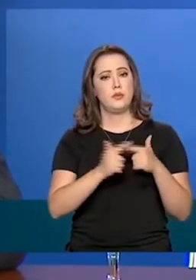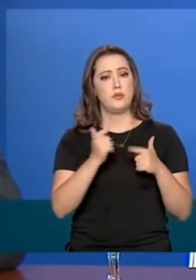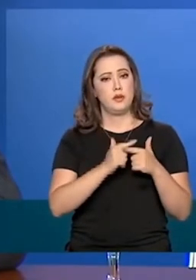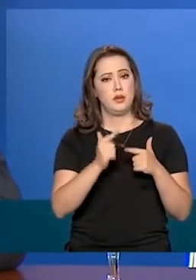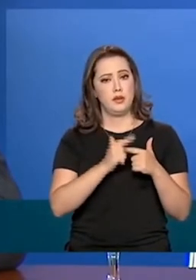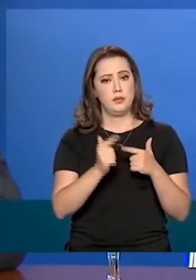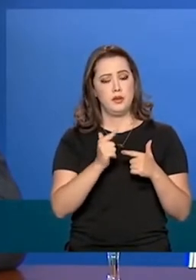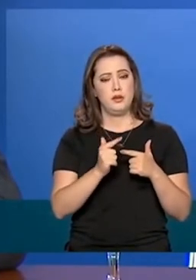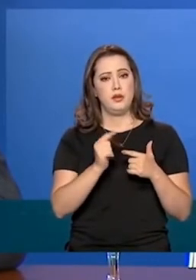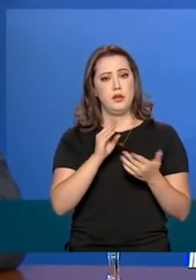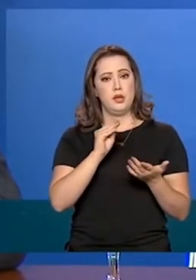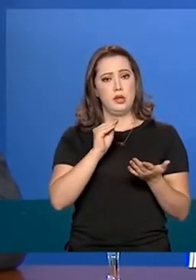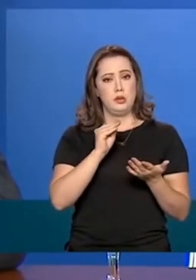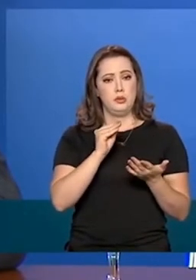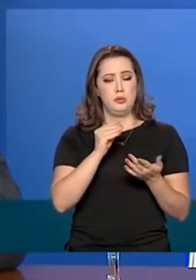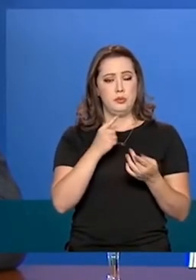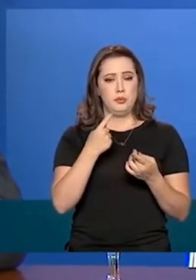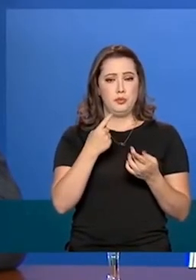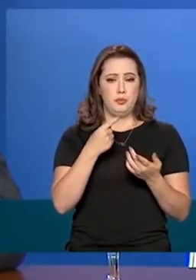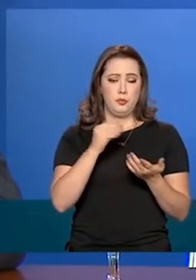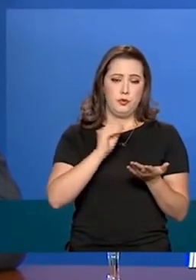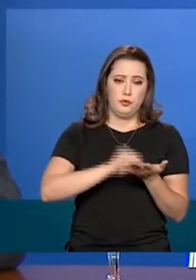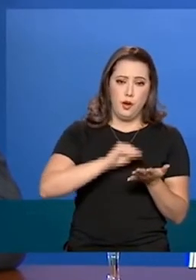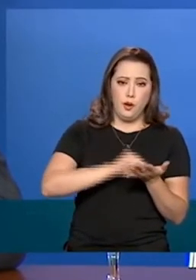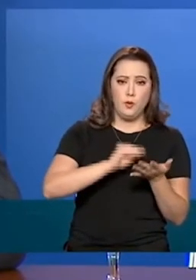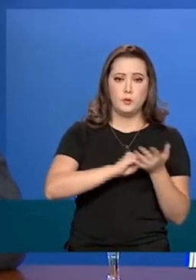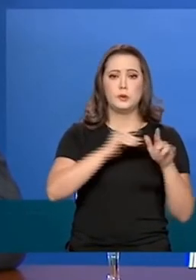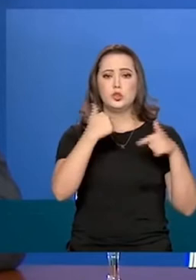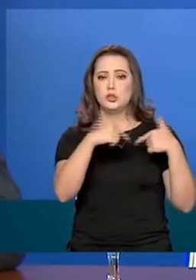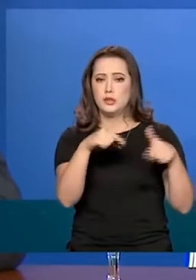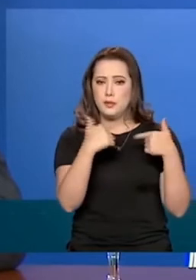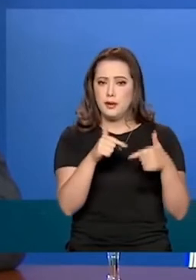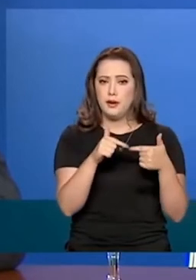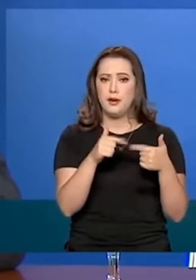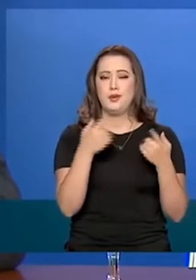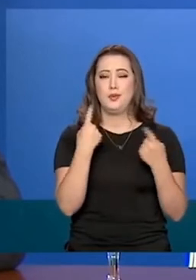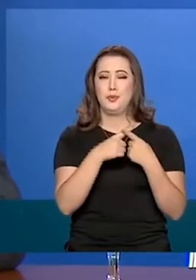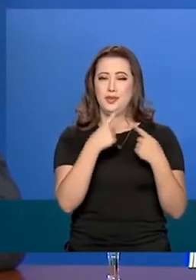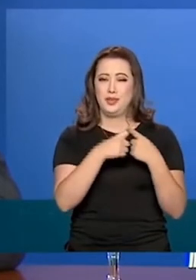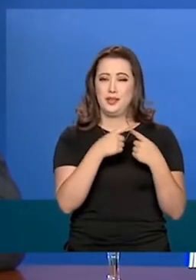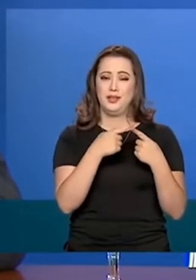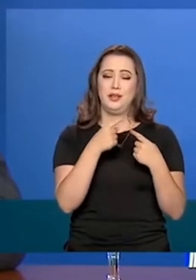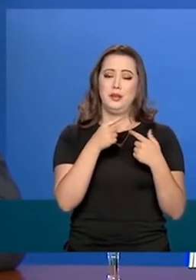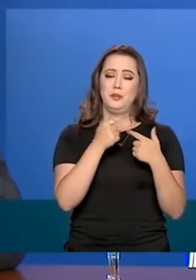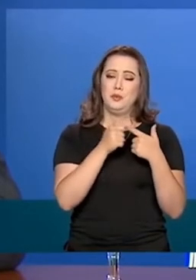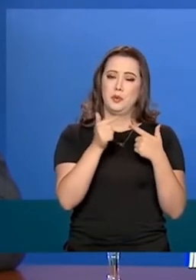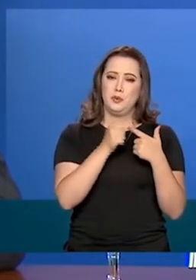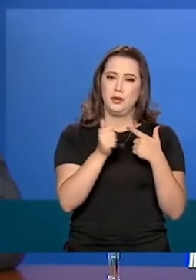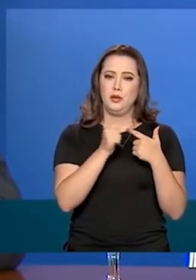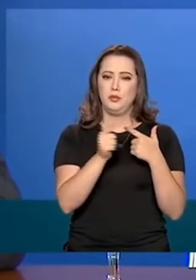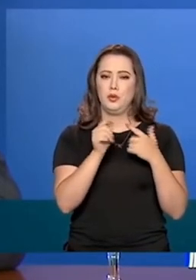afetadas por ocasião do enfrentamento à pandemia do Covid-19,